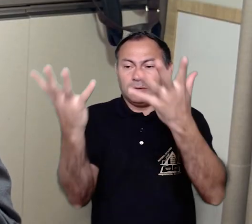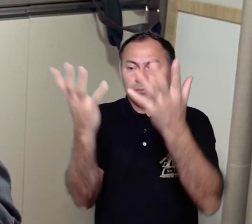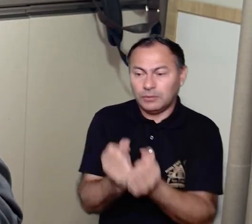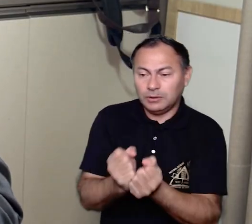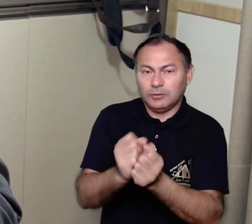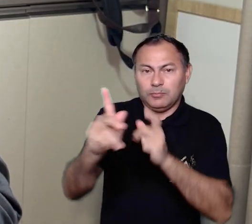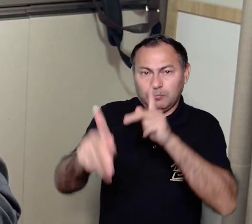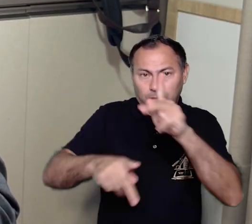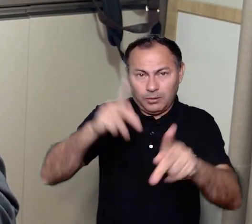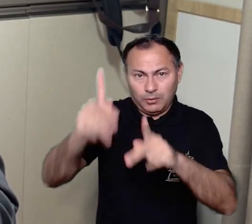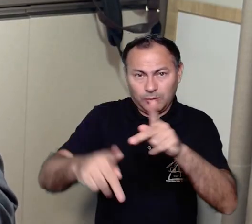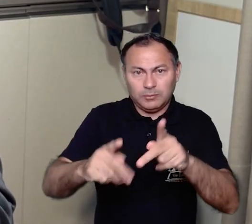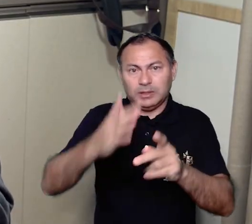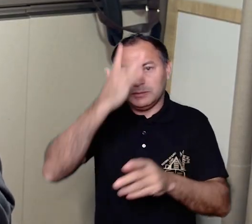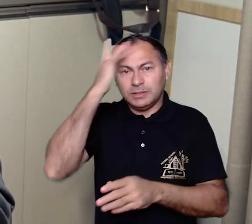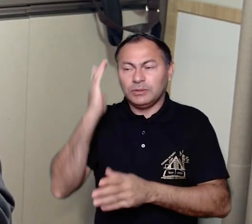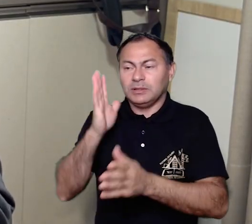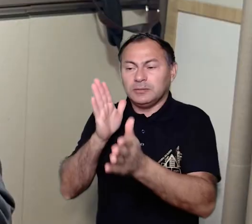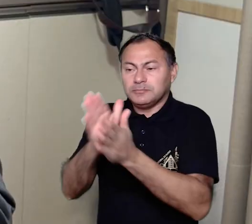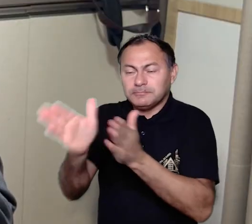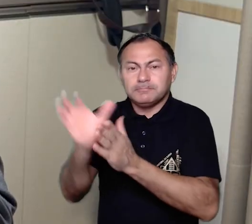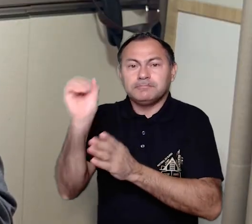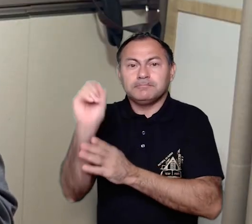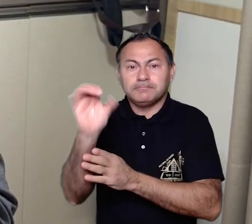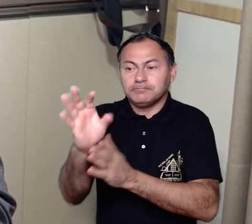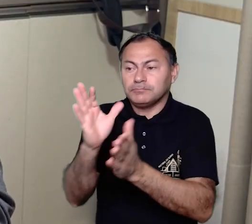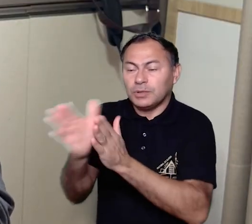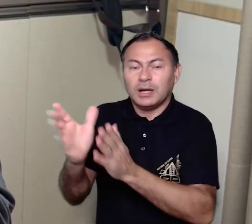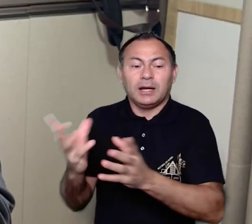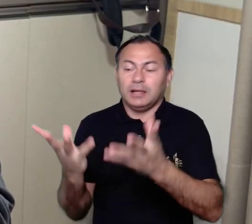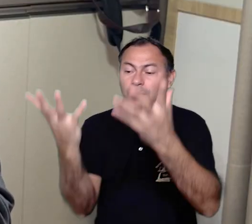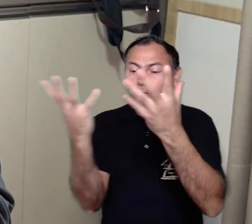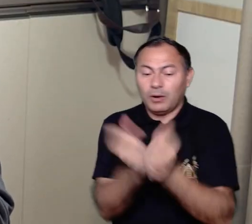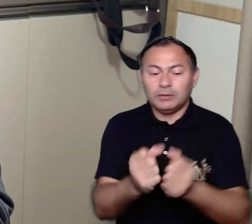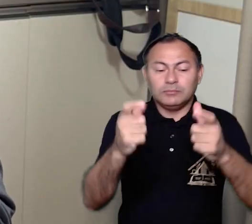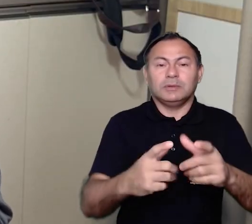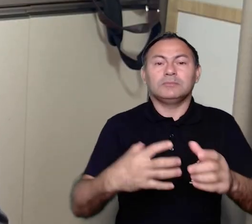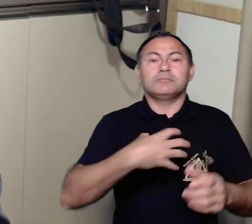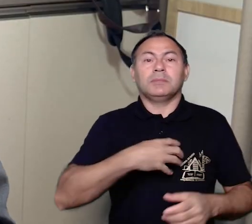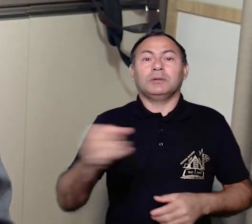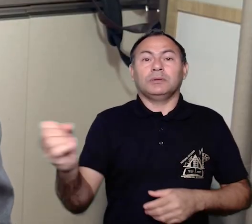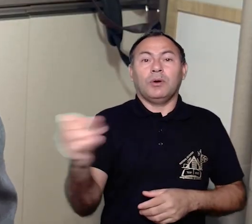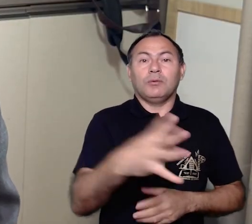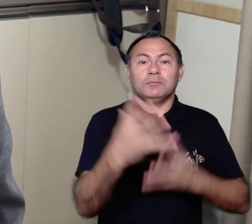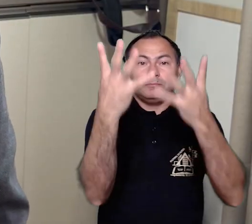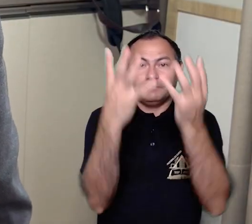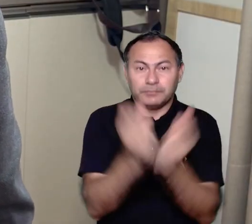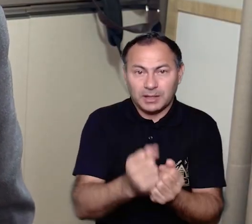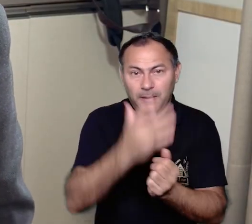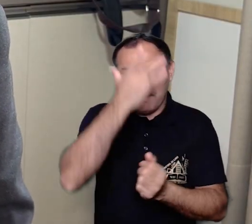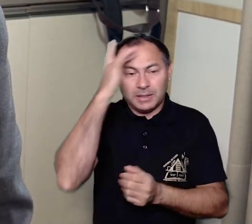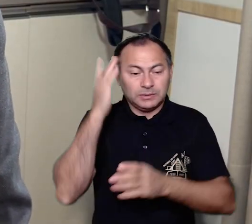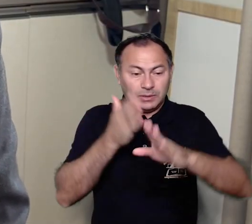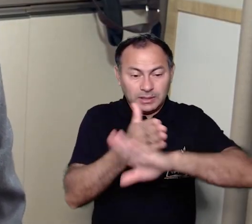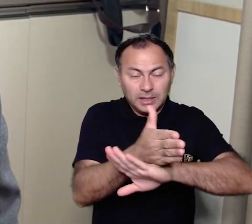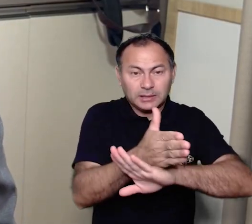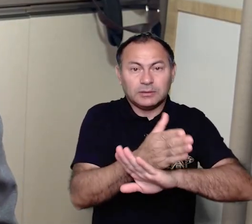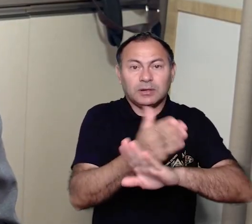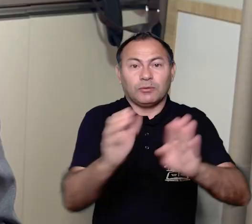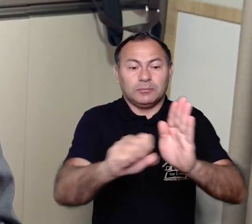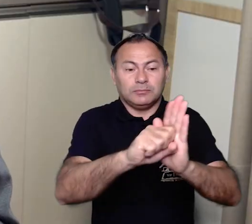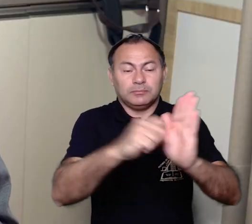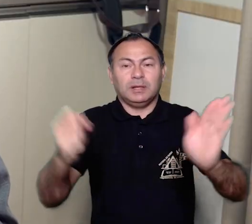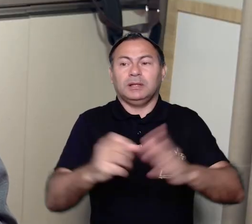os peregrinos, os fugitivos, para um sentido novo de acolher aqueles que entram